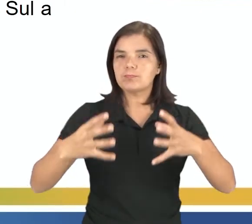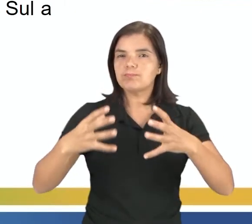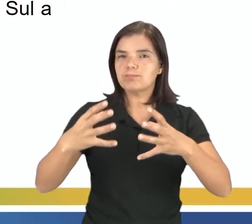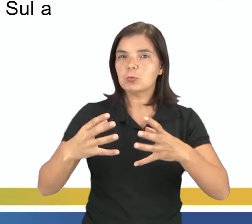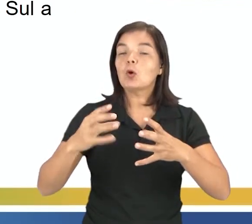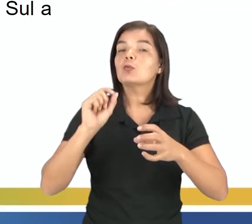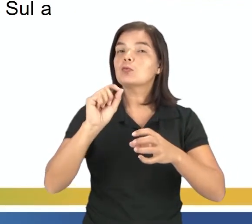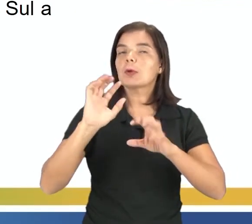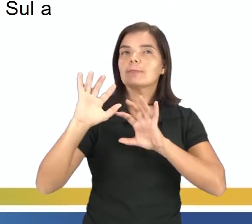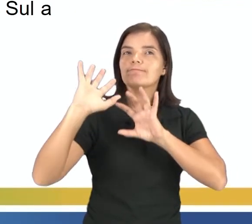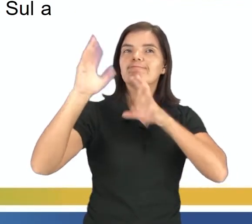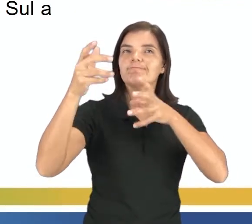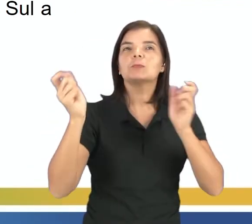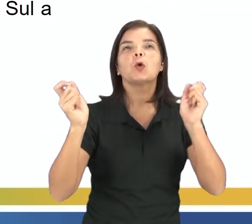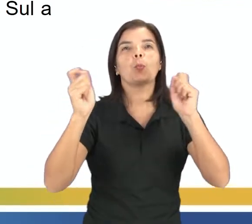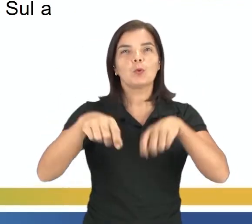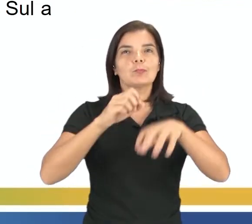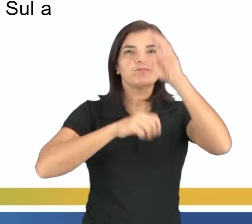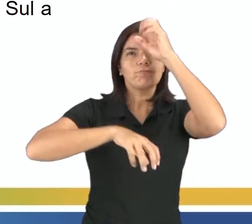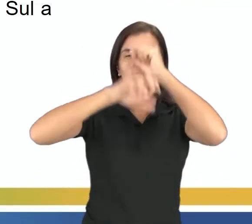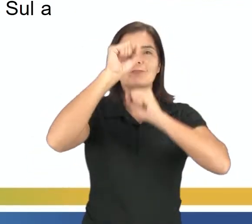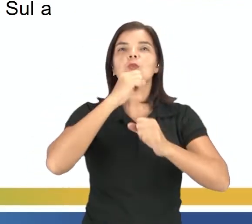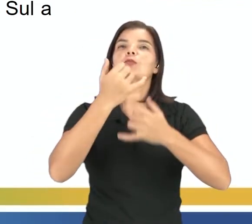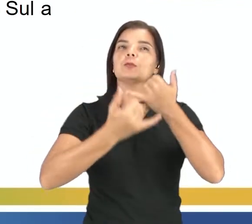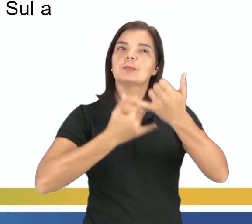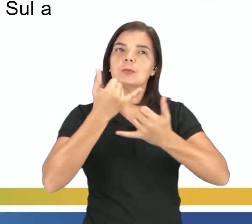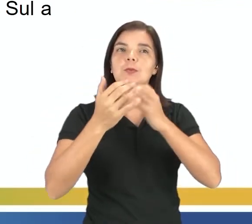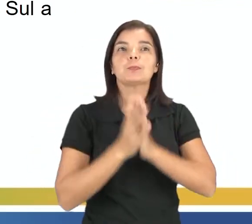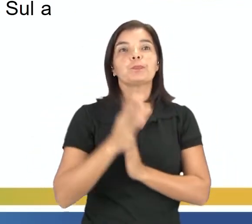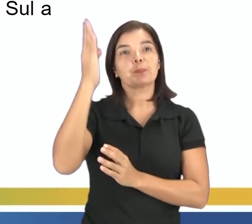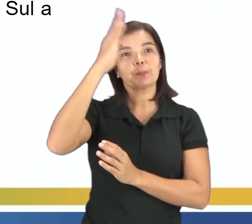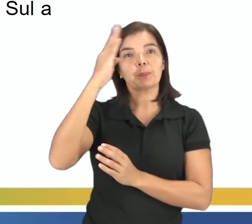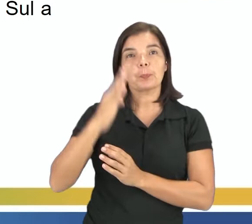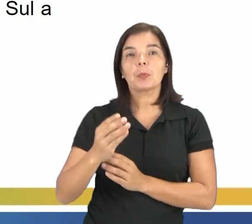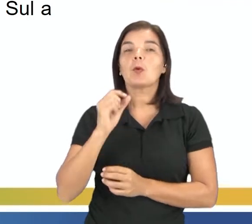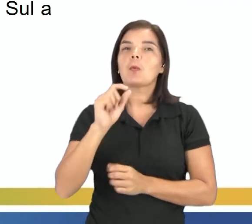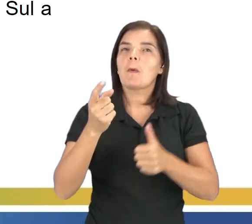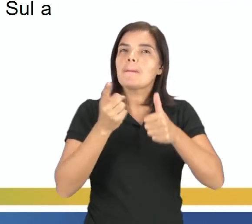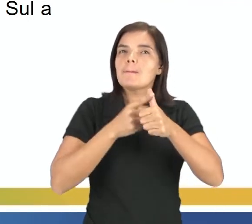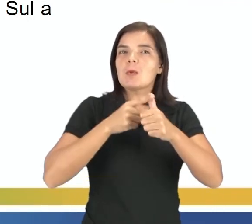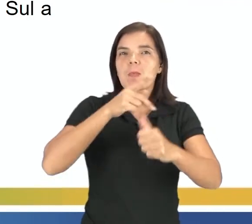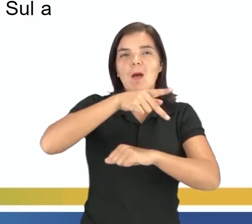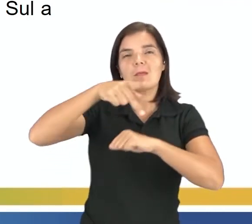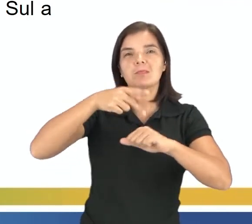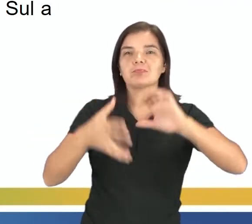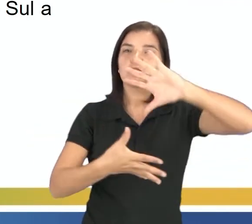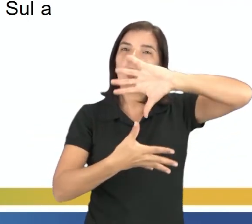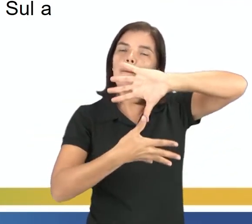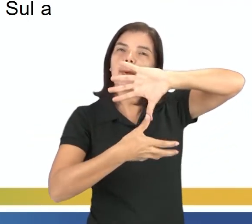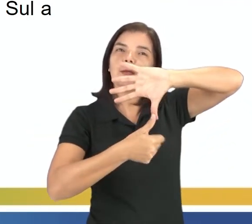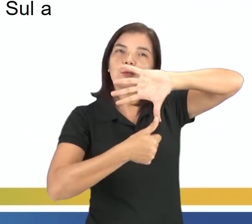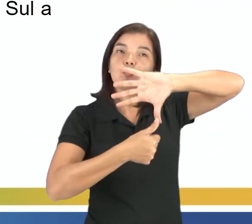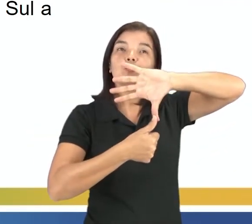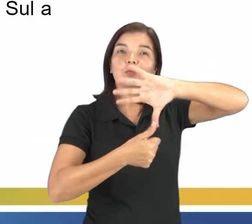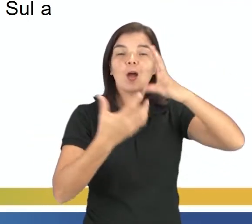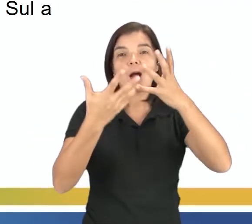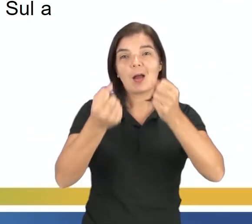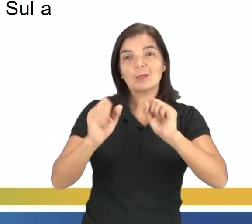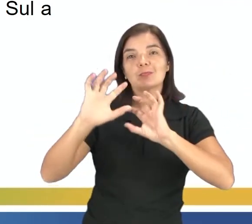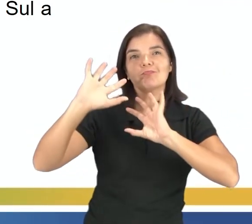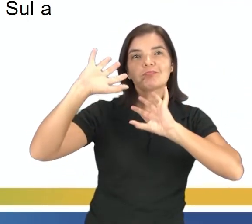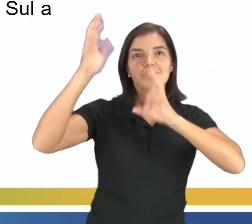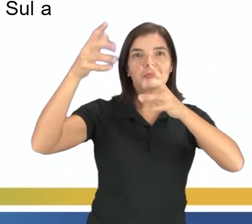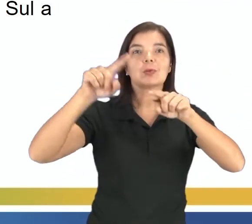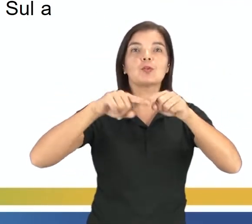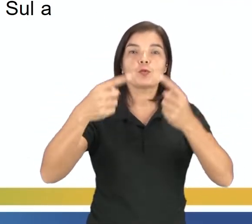de basquete e possibilitou o aprendizado do jogo. O Brasil, então, se tornou o primeiro país da América do Sul a receber o